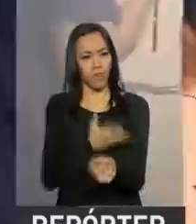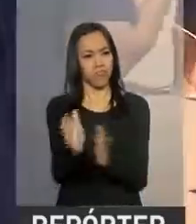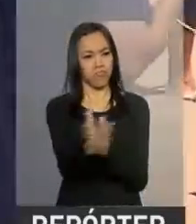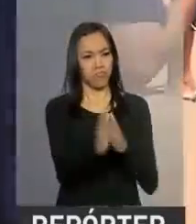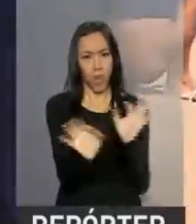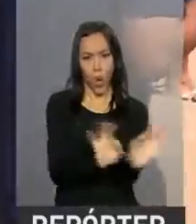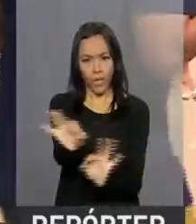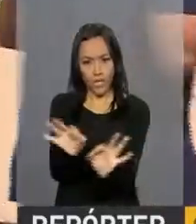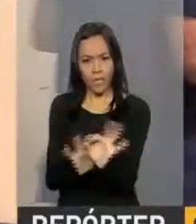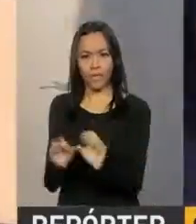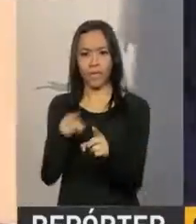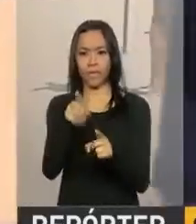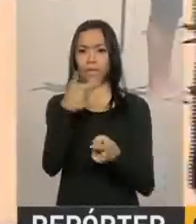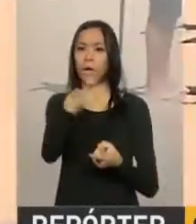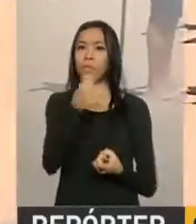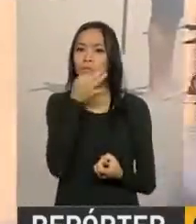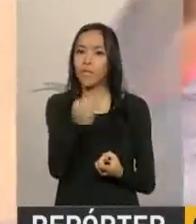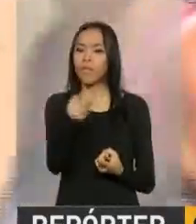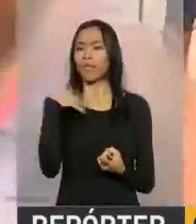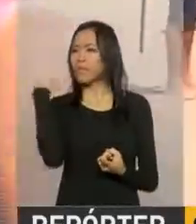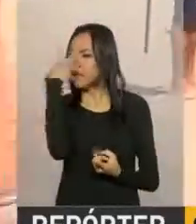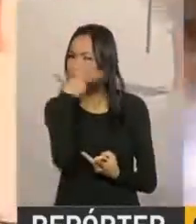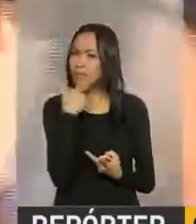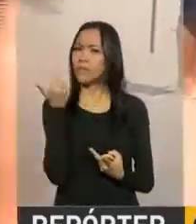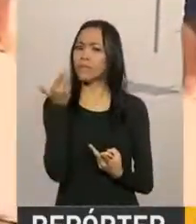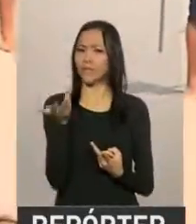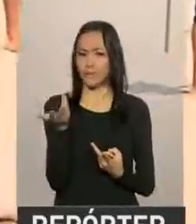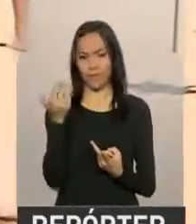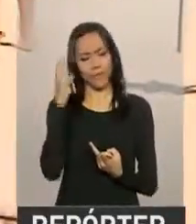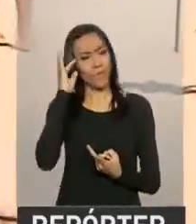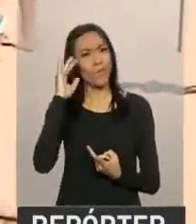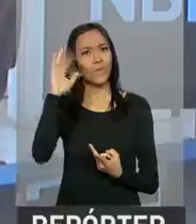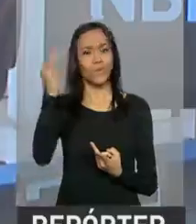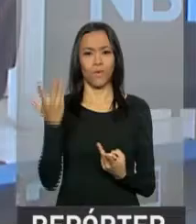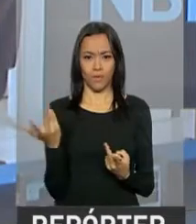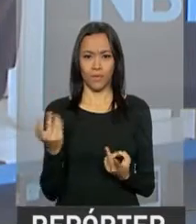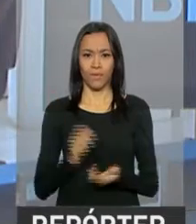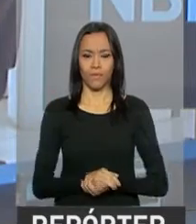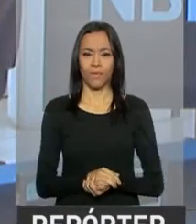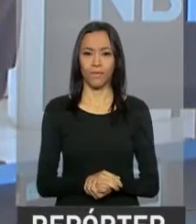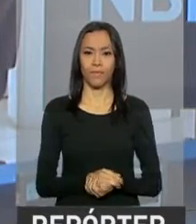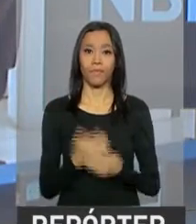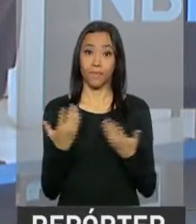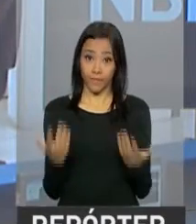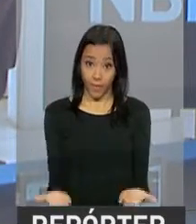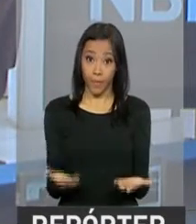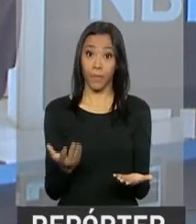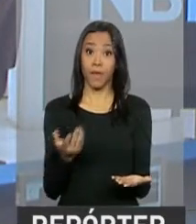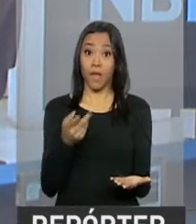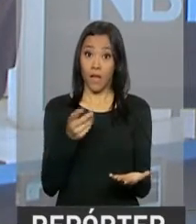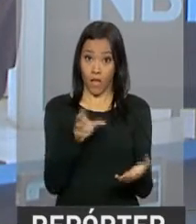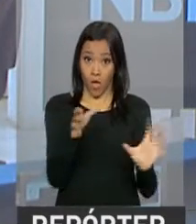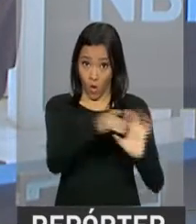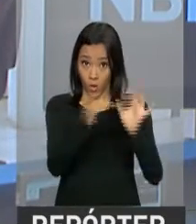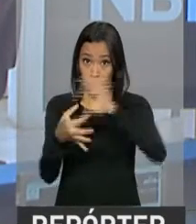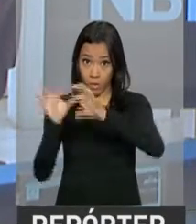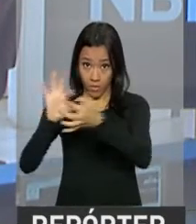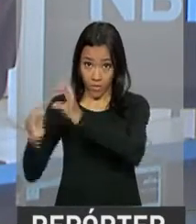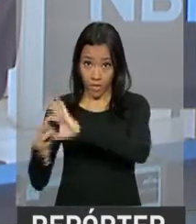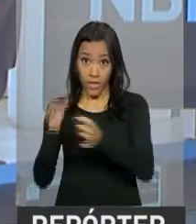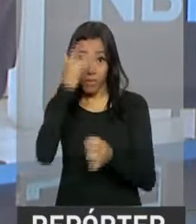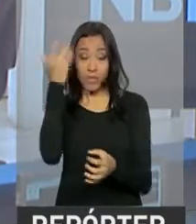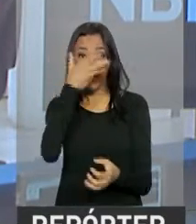em linda mas a gente vê isso no nosso país é um fofo né e olha ainda falando em olimpíadas muita gente acaba esquecendo